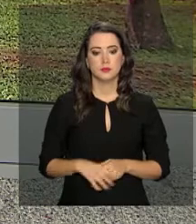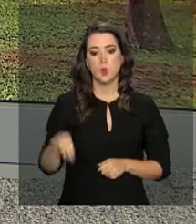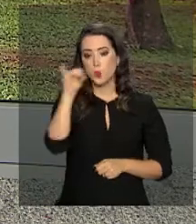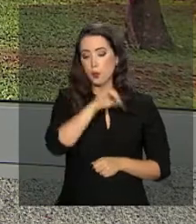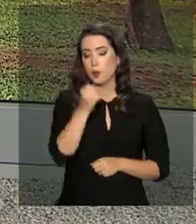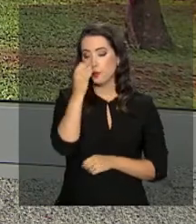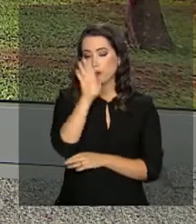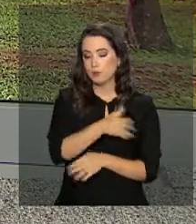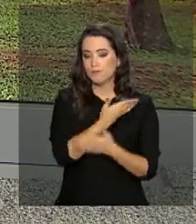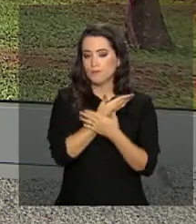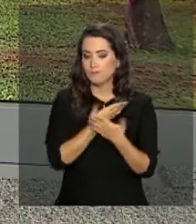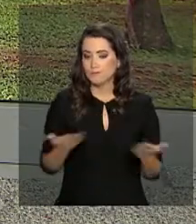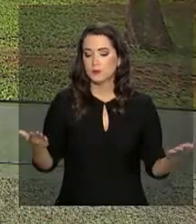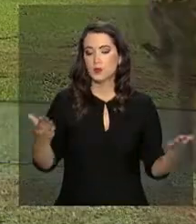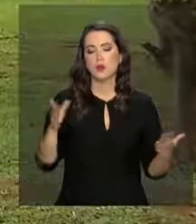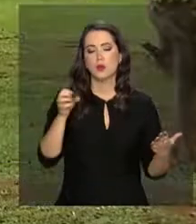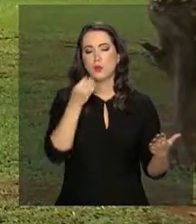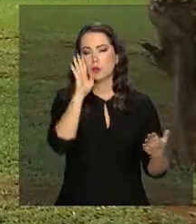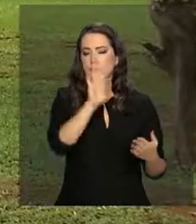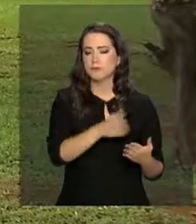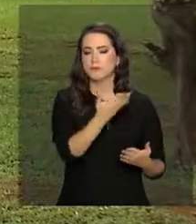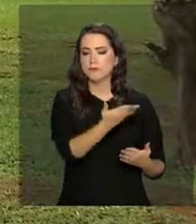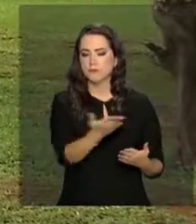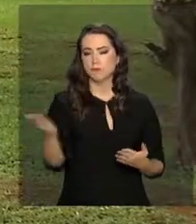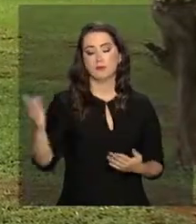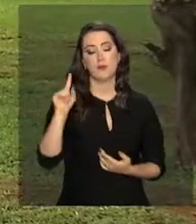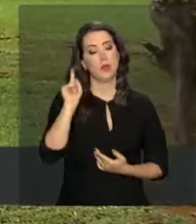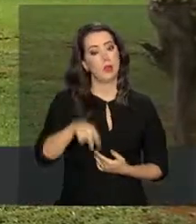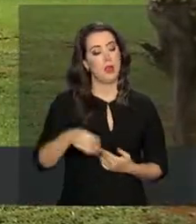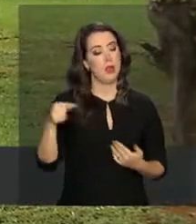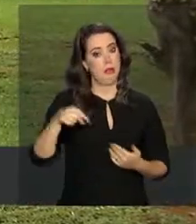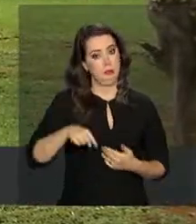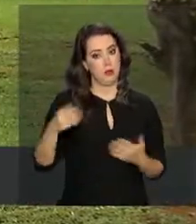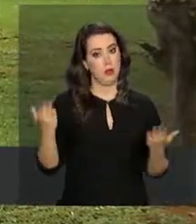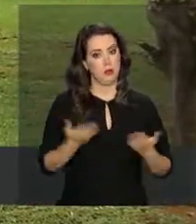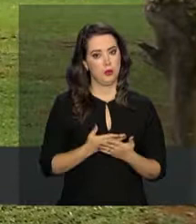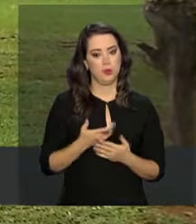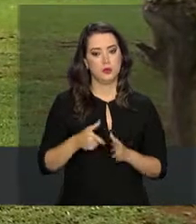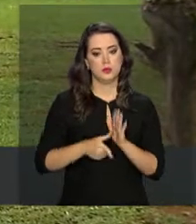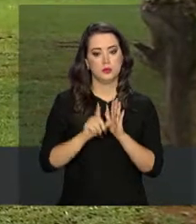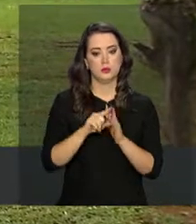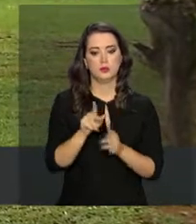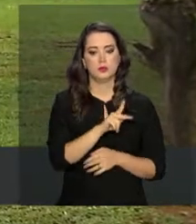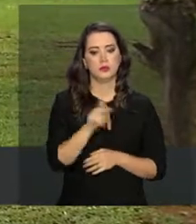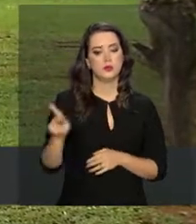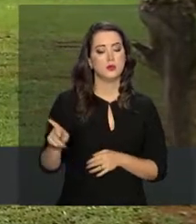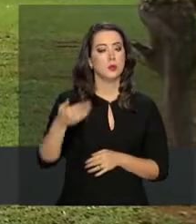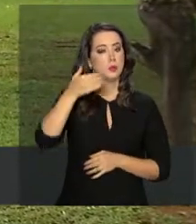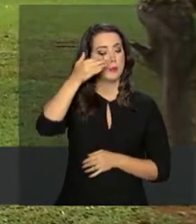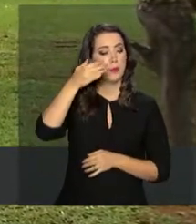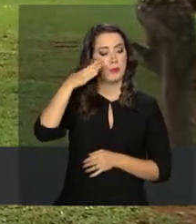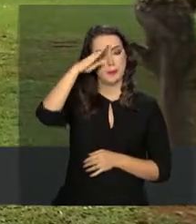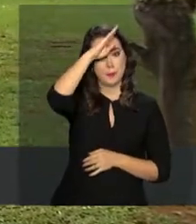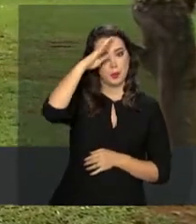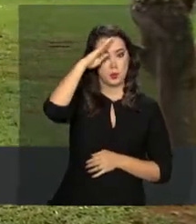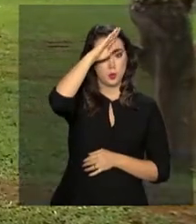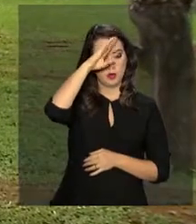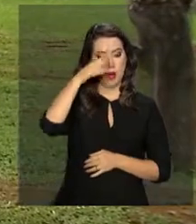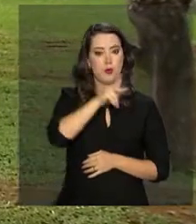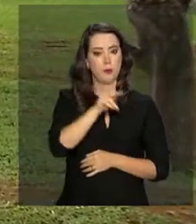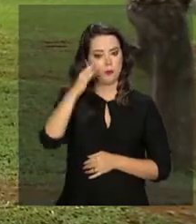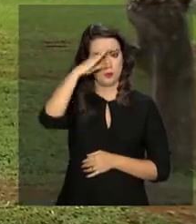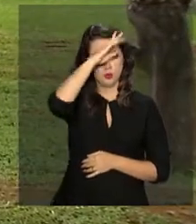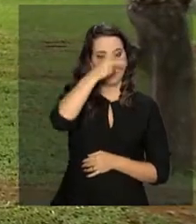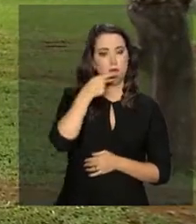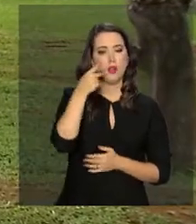o alessandro é boa tarde ou boa tarde a todos olha agora pouco o presidente eleito já evolucionário confirmou pelas redes